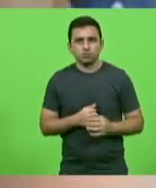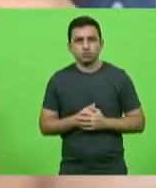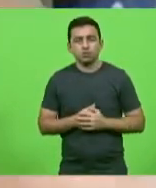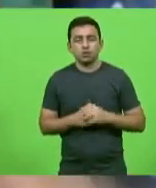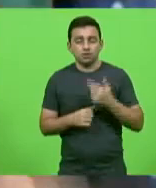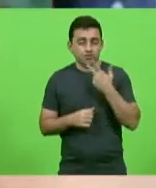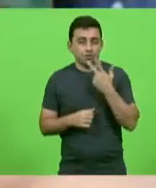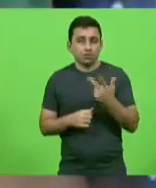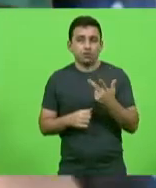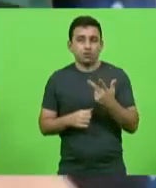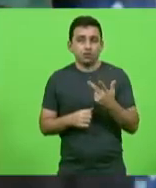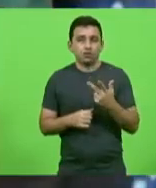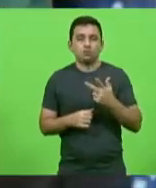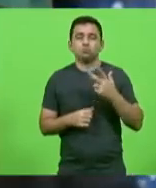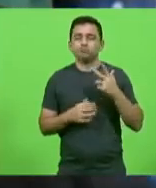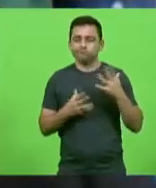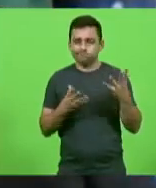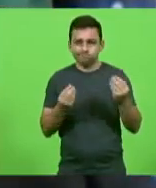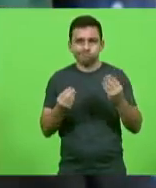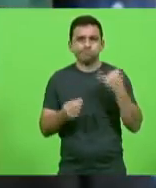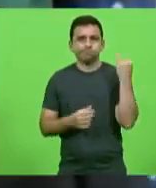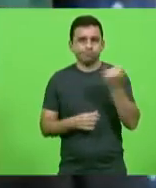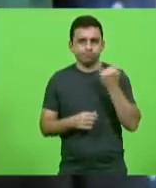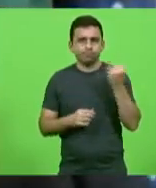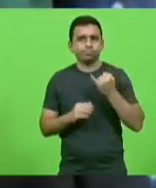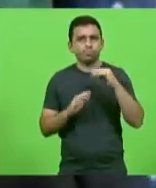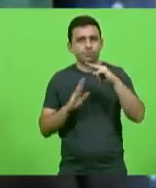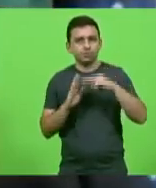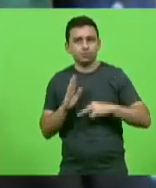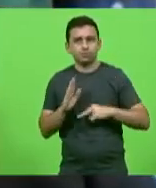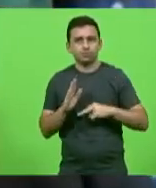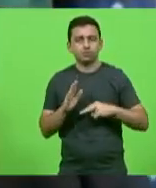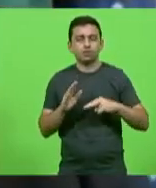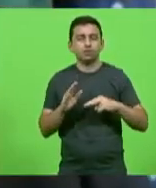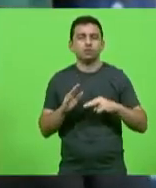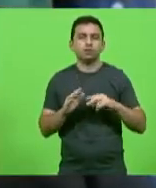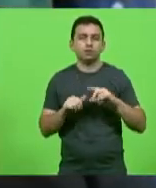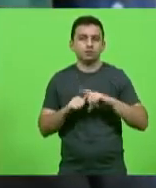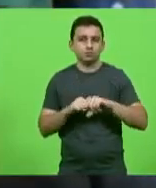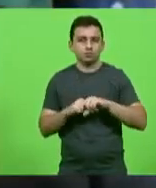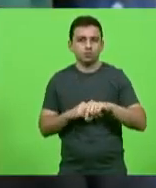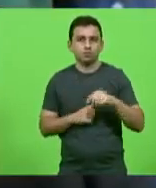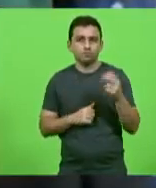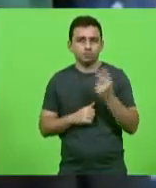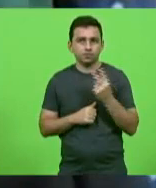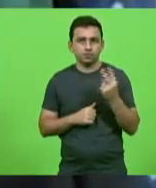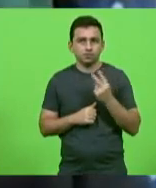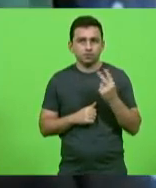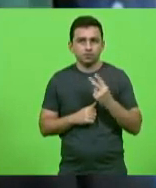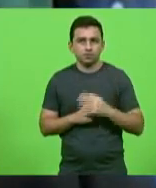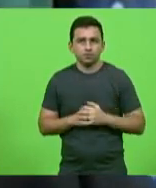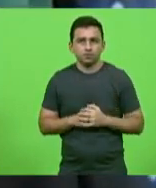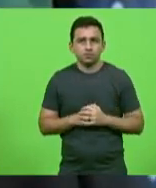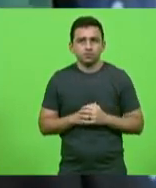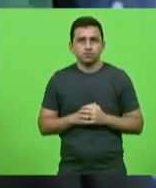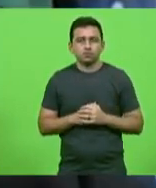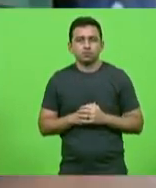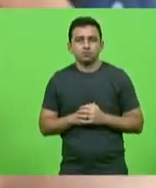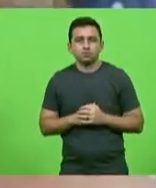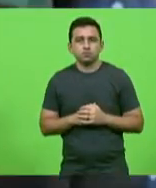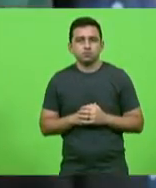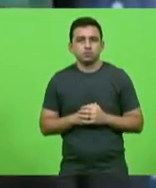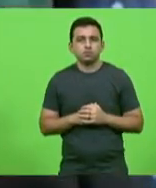a borracha muito importante a leitura deste artigo a próxima artigo 22 desse de crack